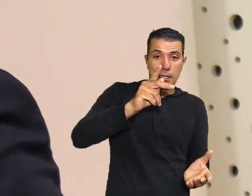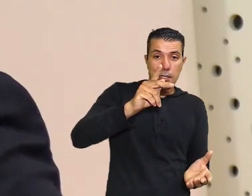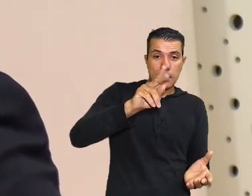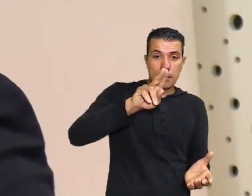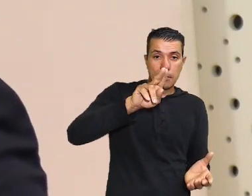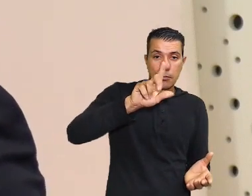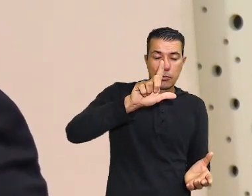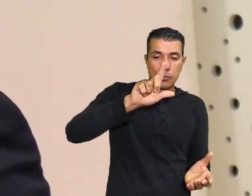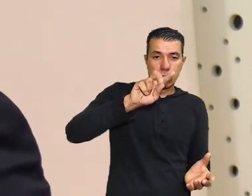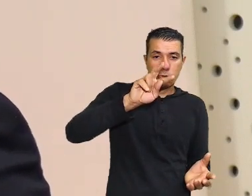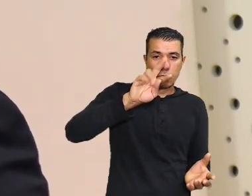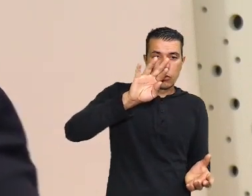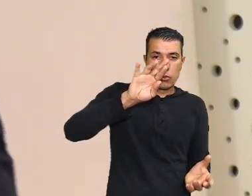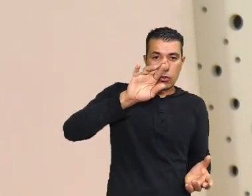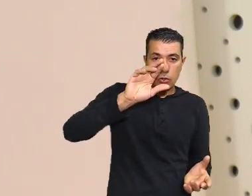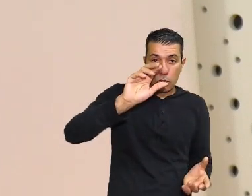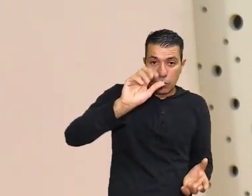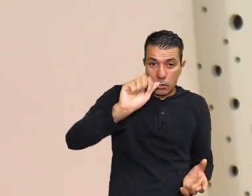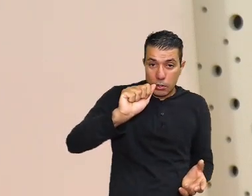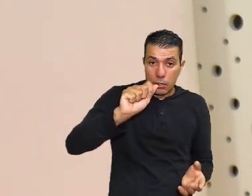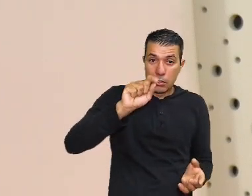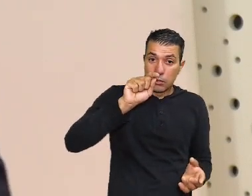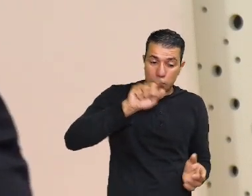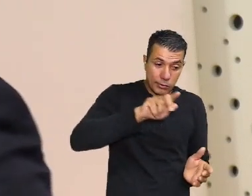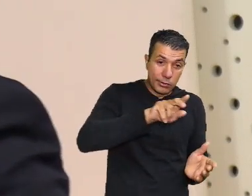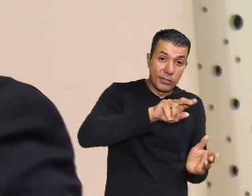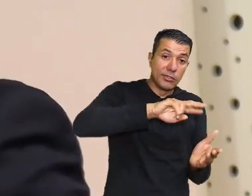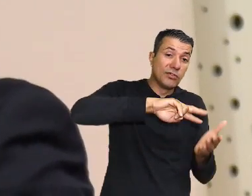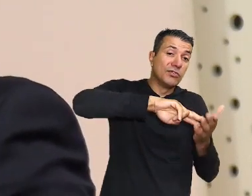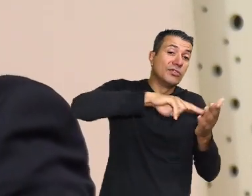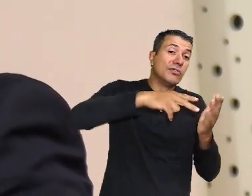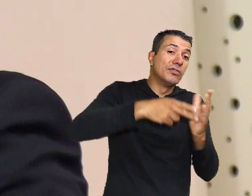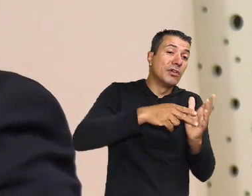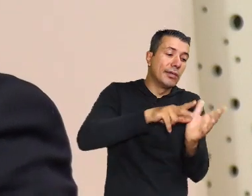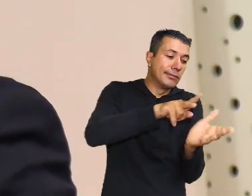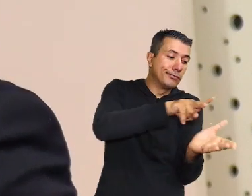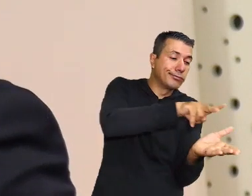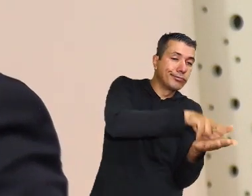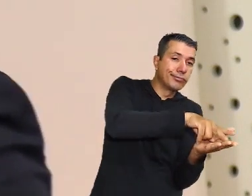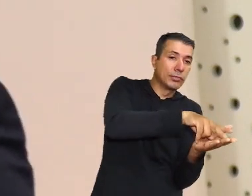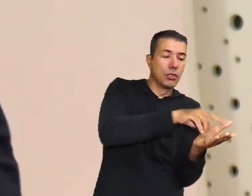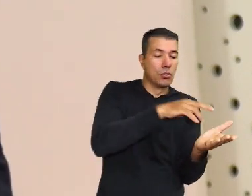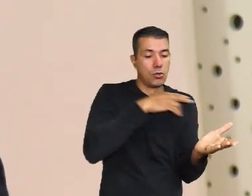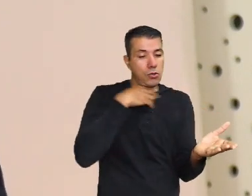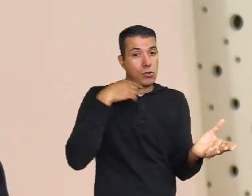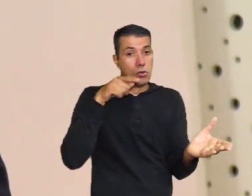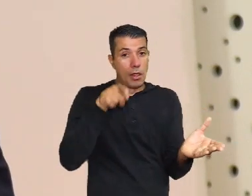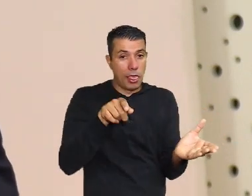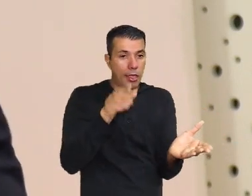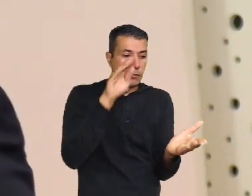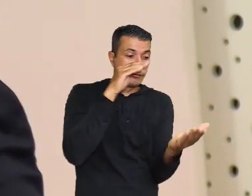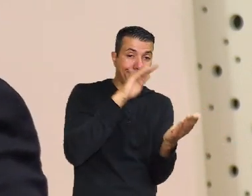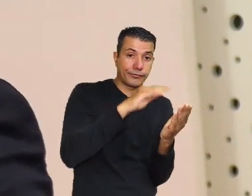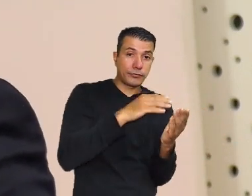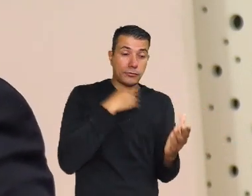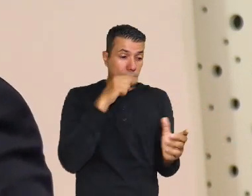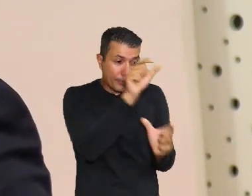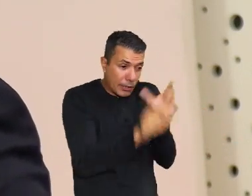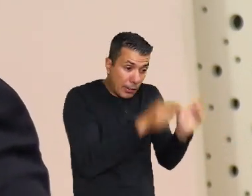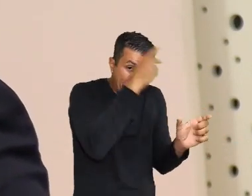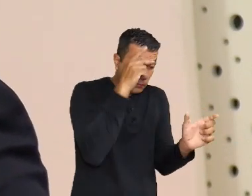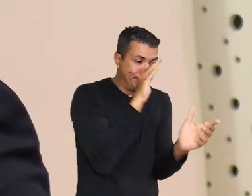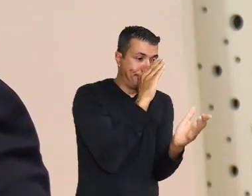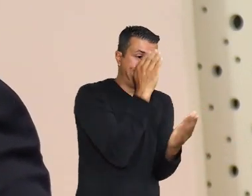eu tenho a chave da morte e do inferno, ele está dizendo, eu tenho a chave da morte e da sepultura. E percebo que